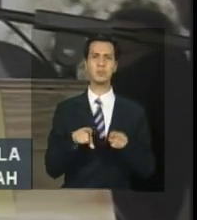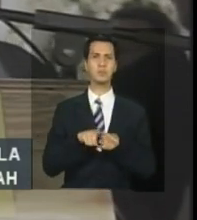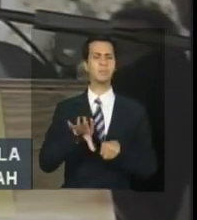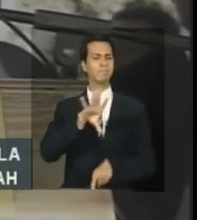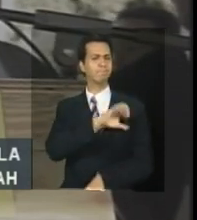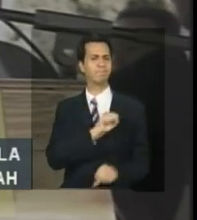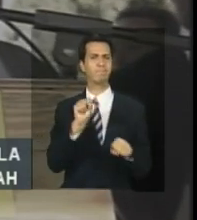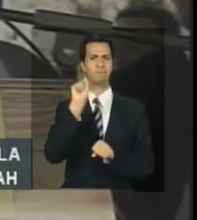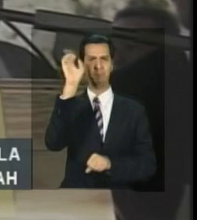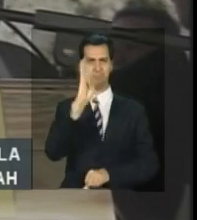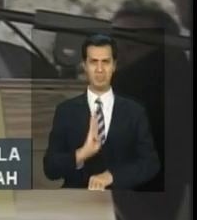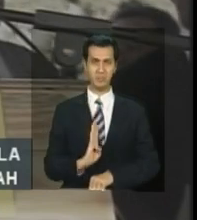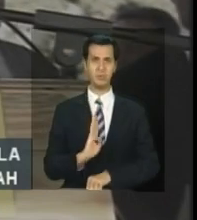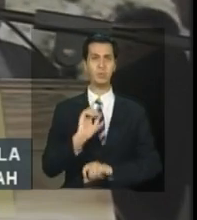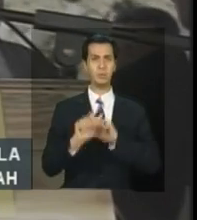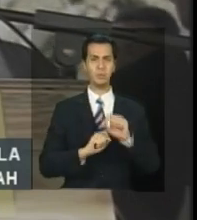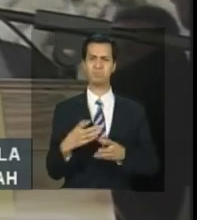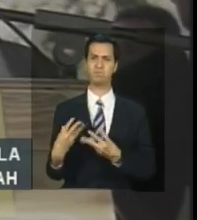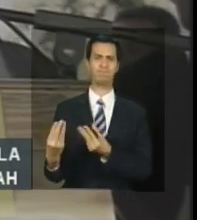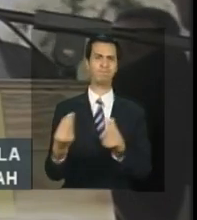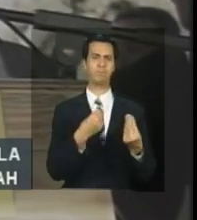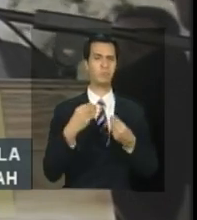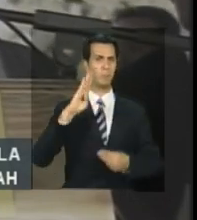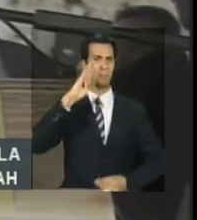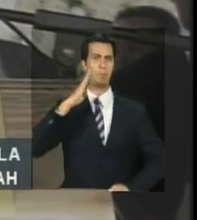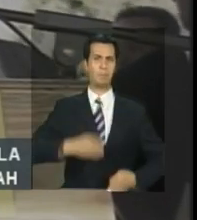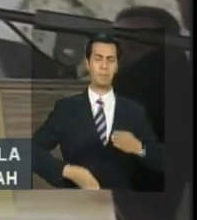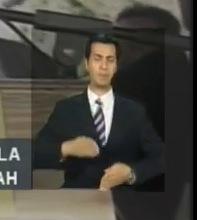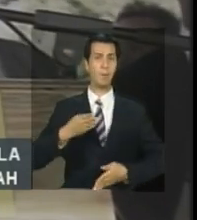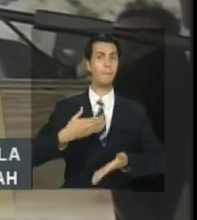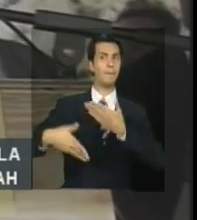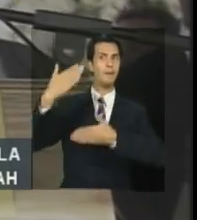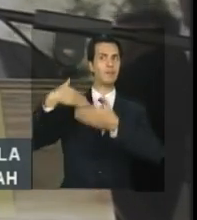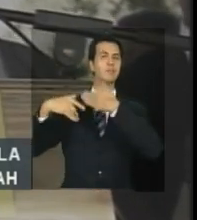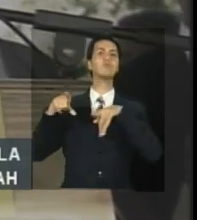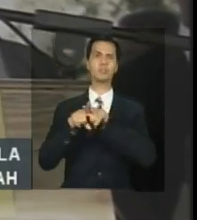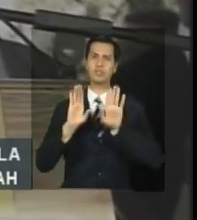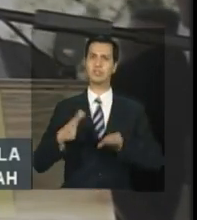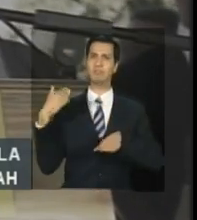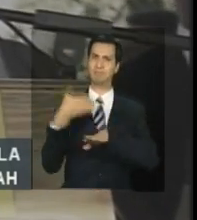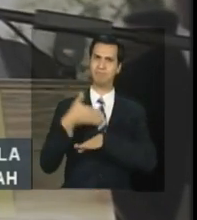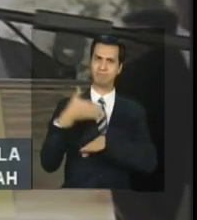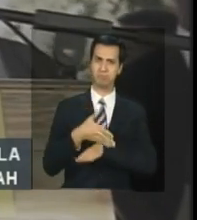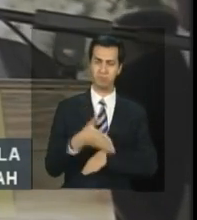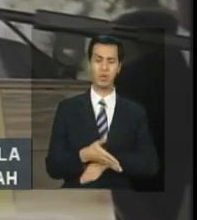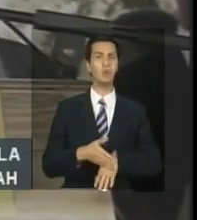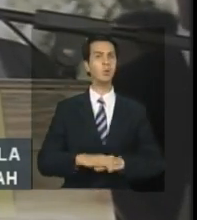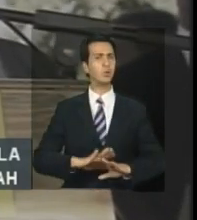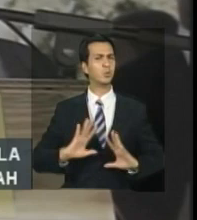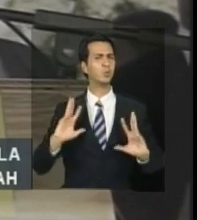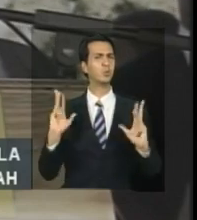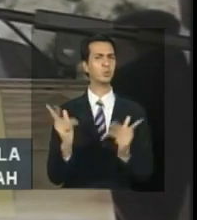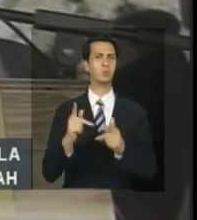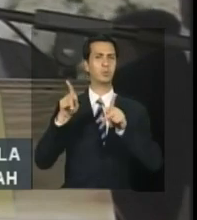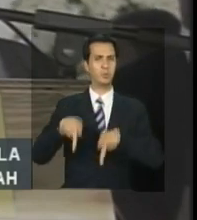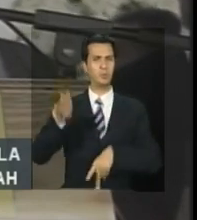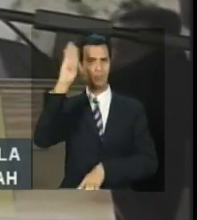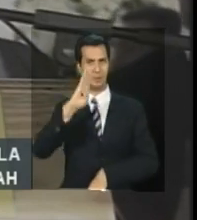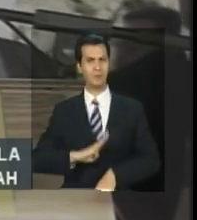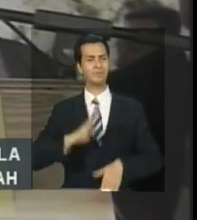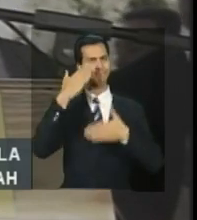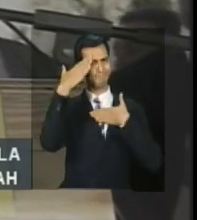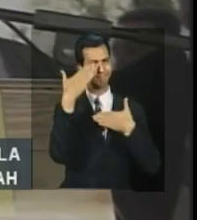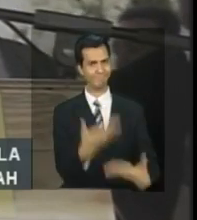de militares que os antecederam. O Brasil é grato a todos eles e lembra